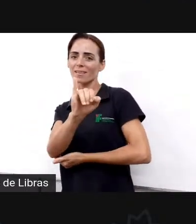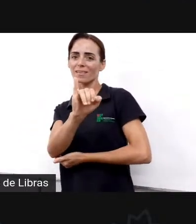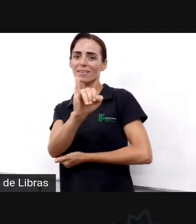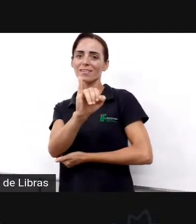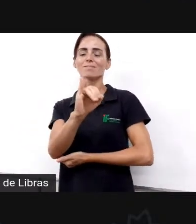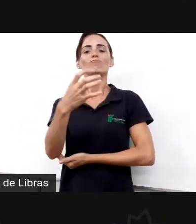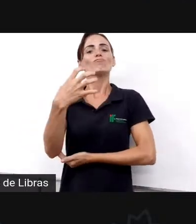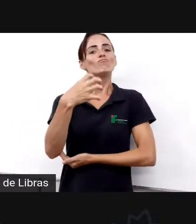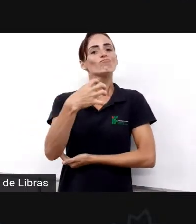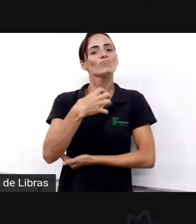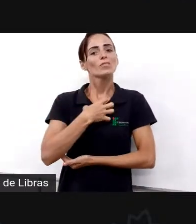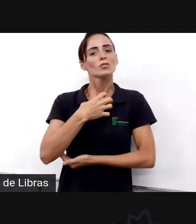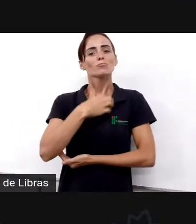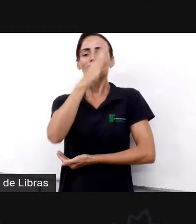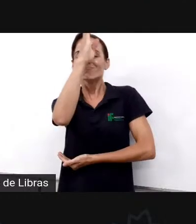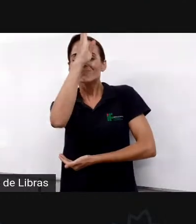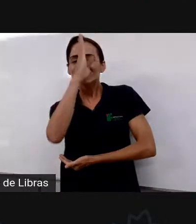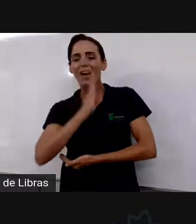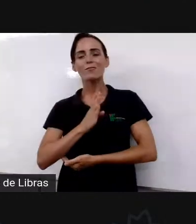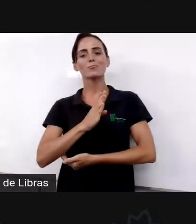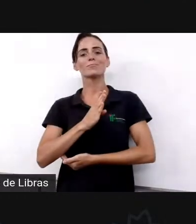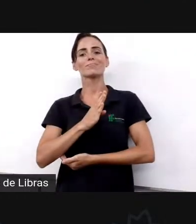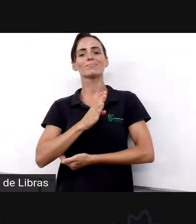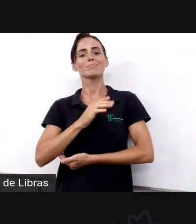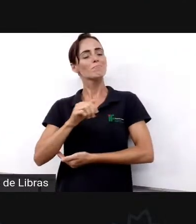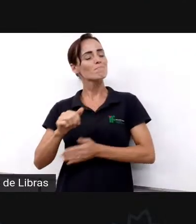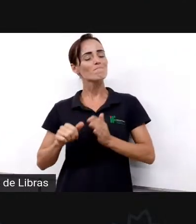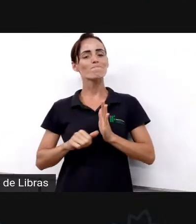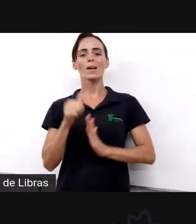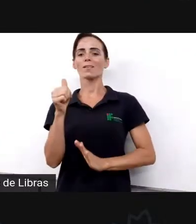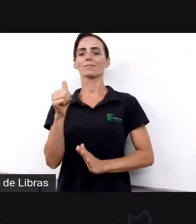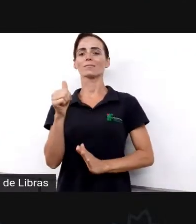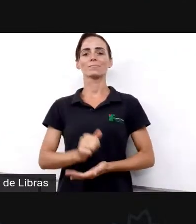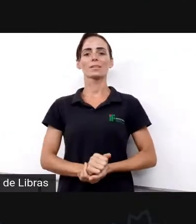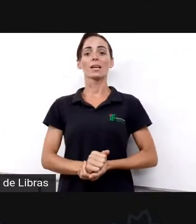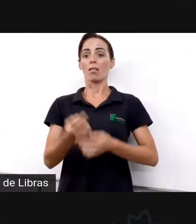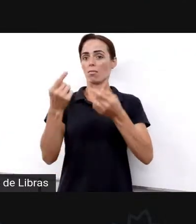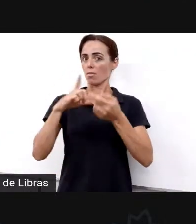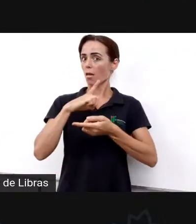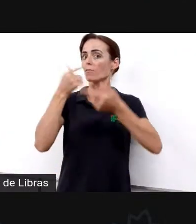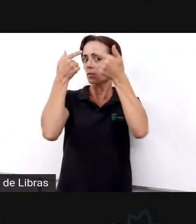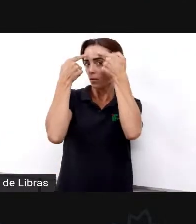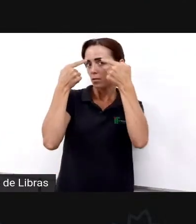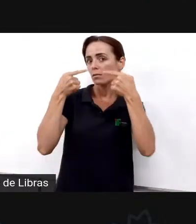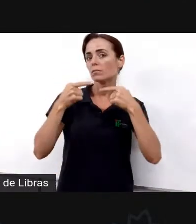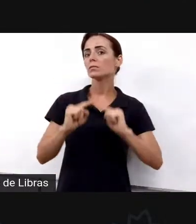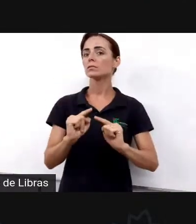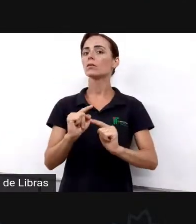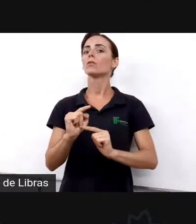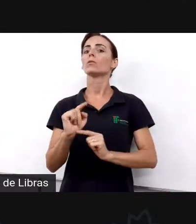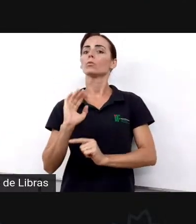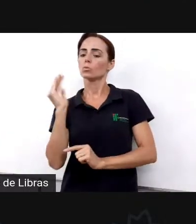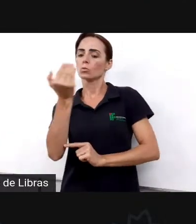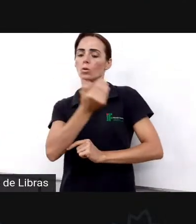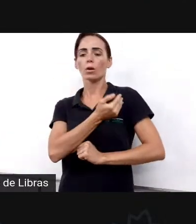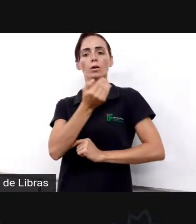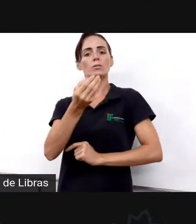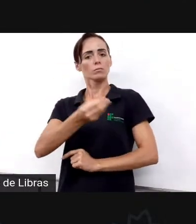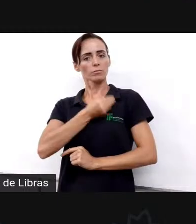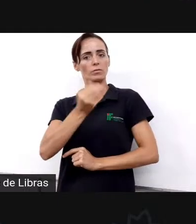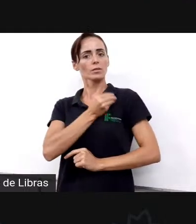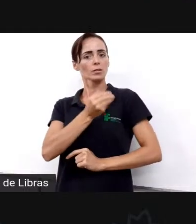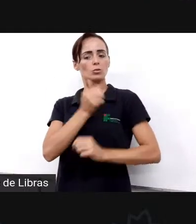forma gratuita. Sei dos desafios que vivenciamos juntos no ano de